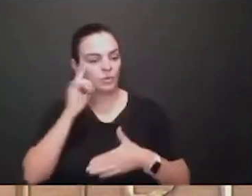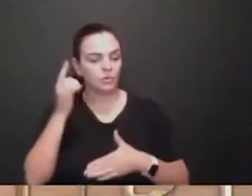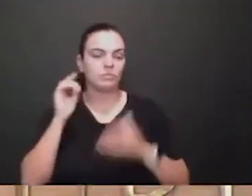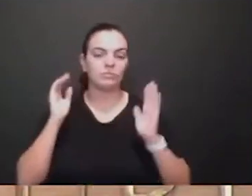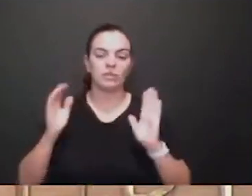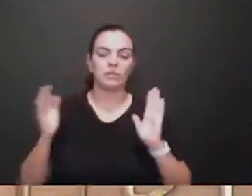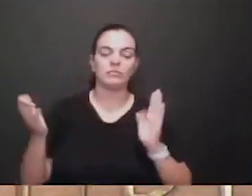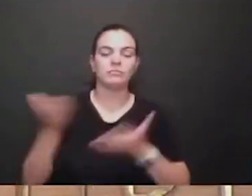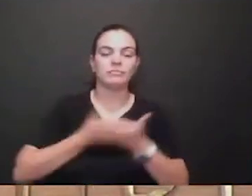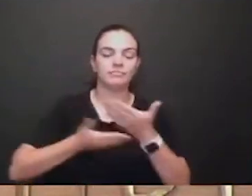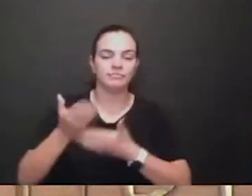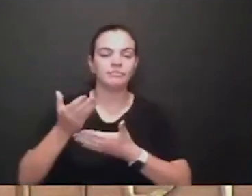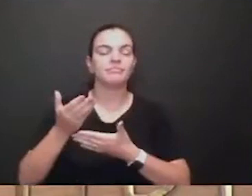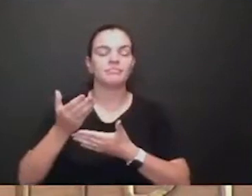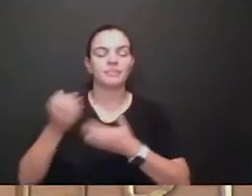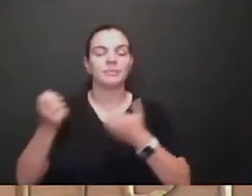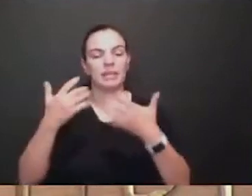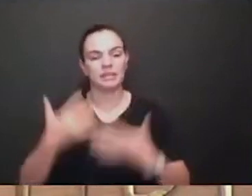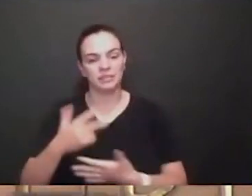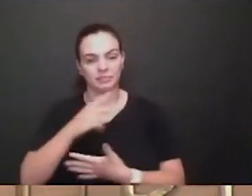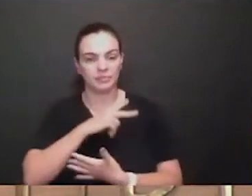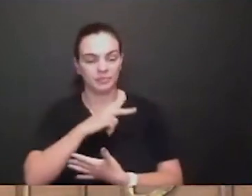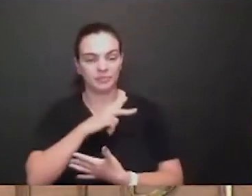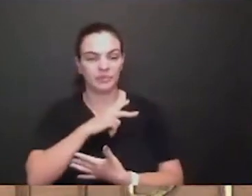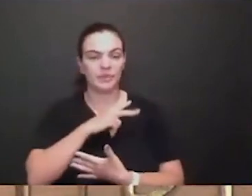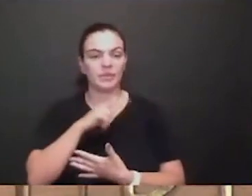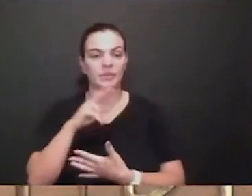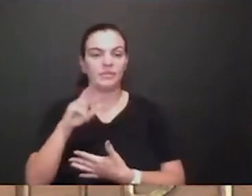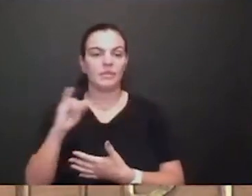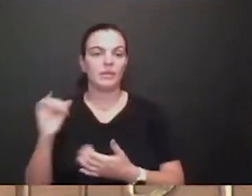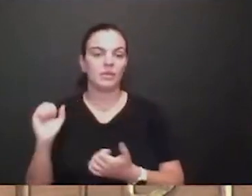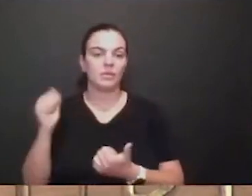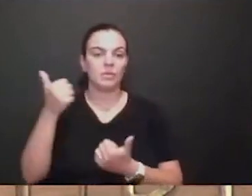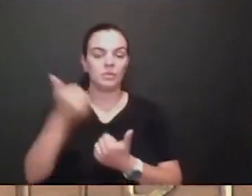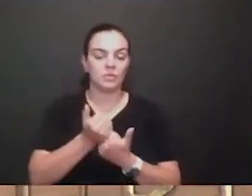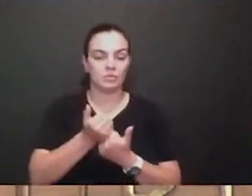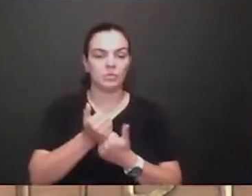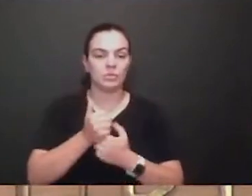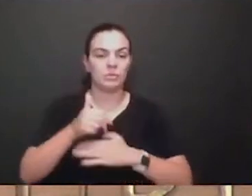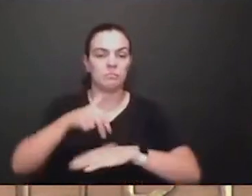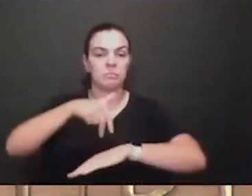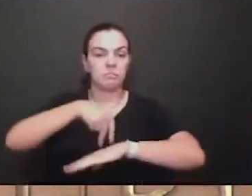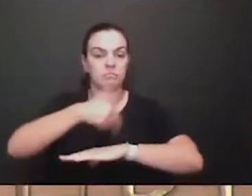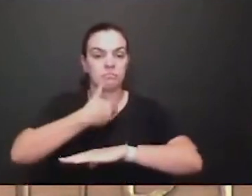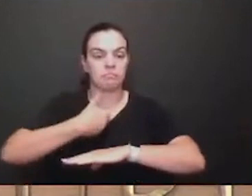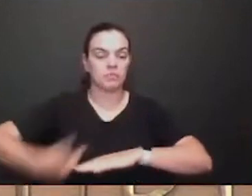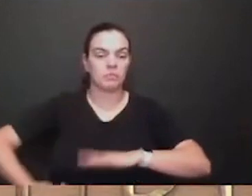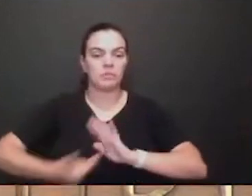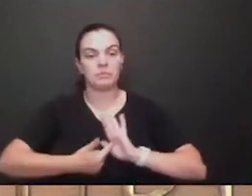e às explicações pessoais estão reservados para a realização da audiência pública de demonstração de resultados